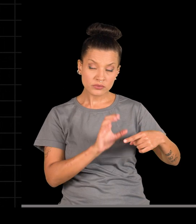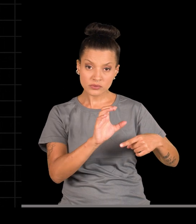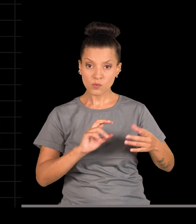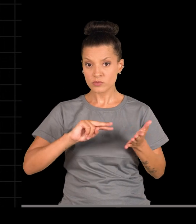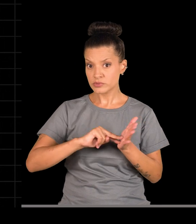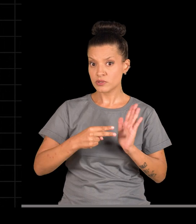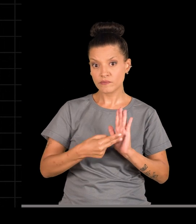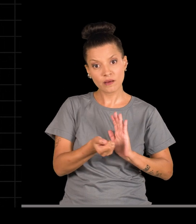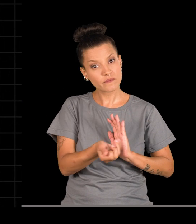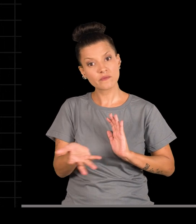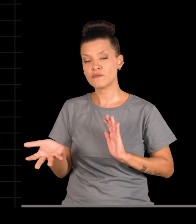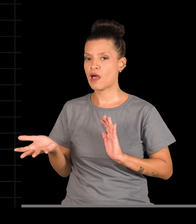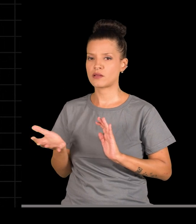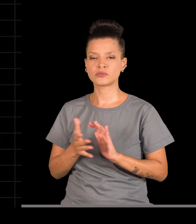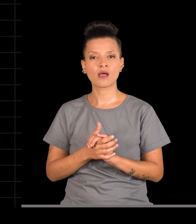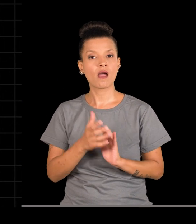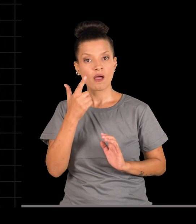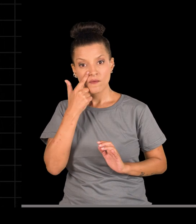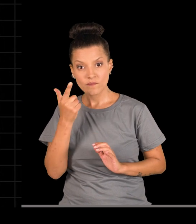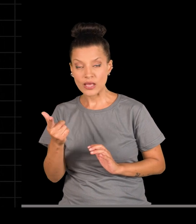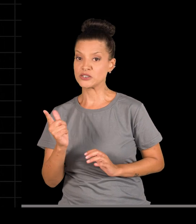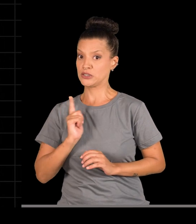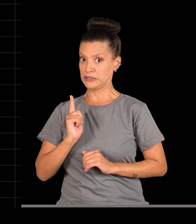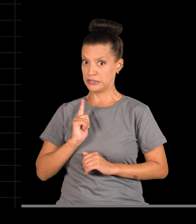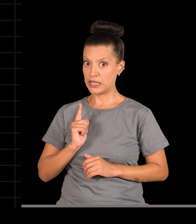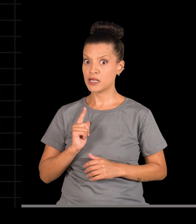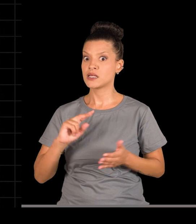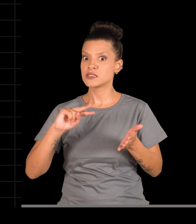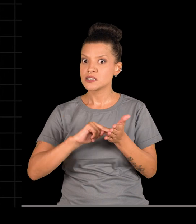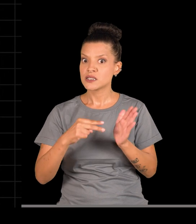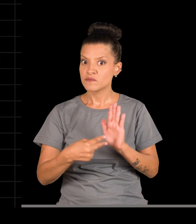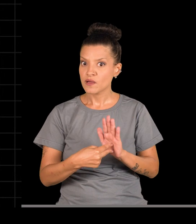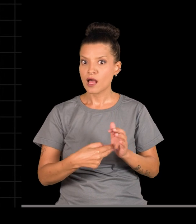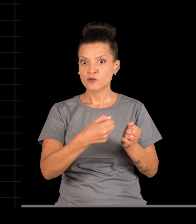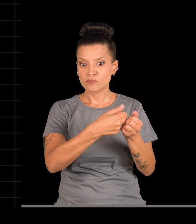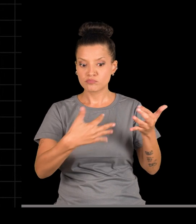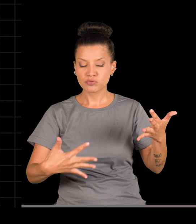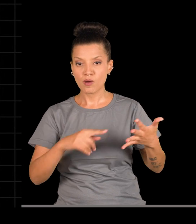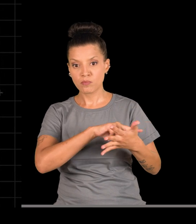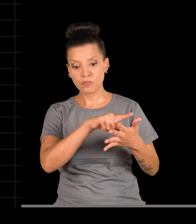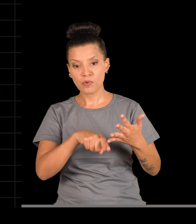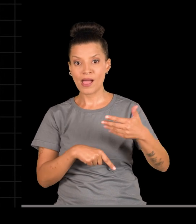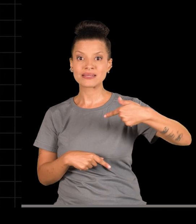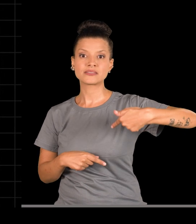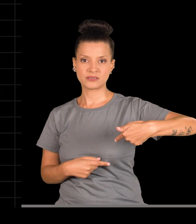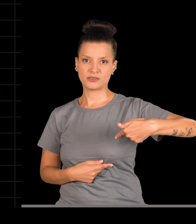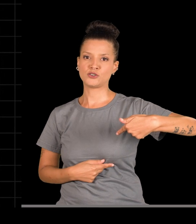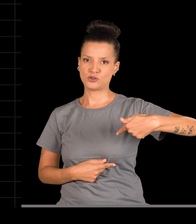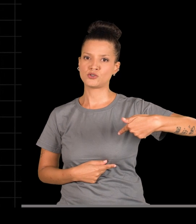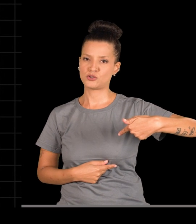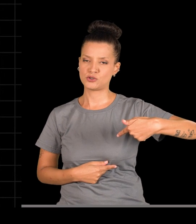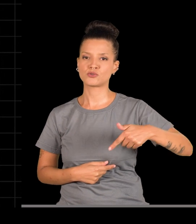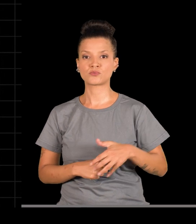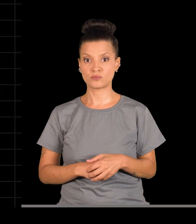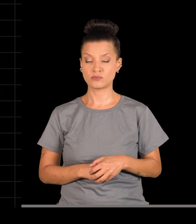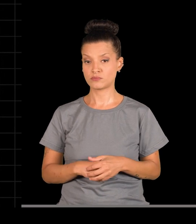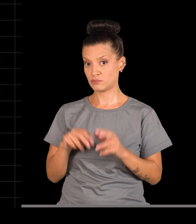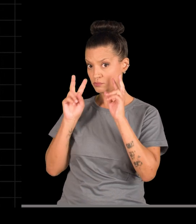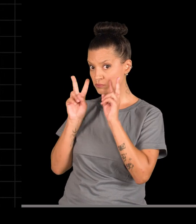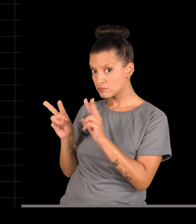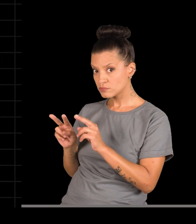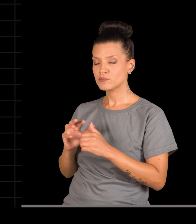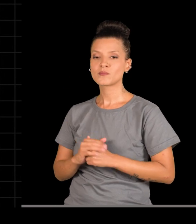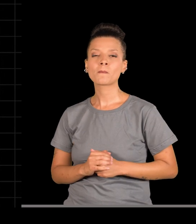os significados que as frações podem ter. Elas podem ter, que eu separei, ó, 7 significados diferentes em que as frações